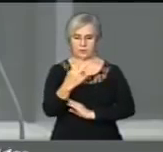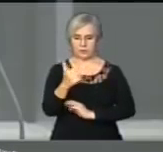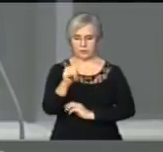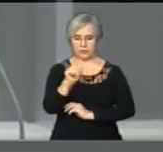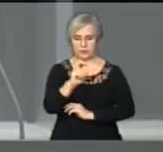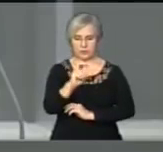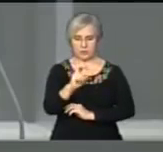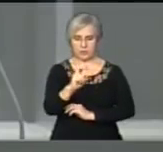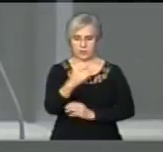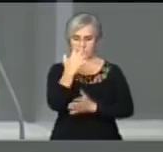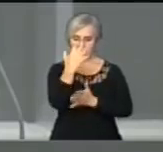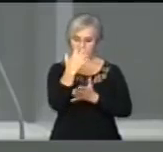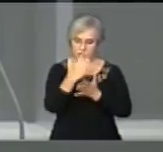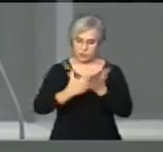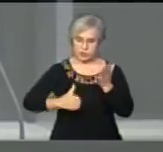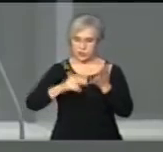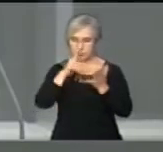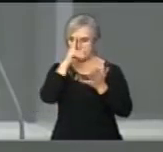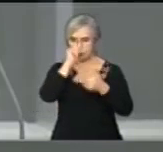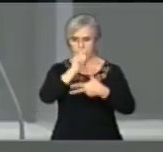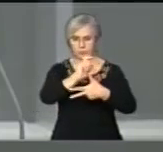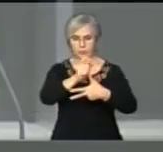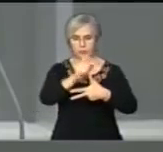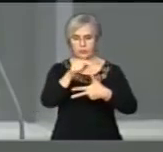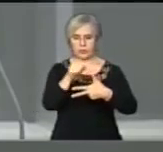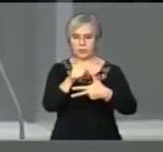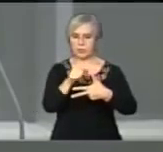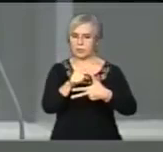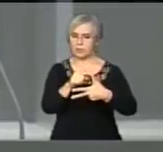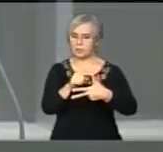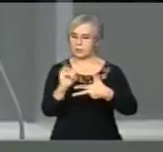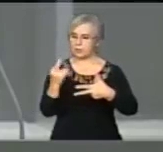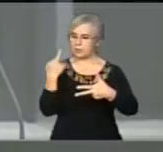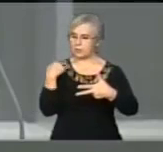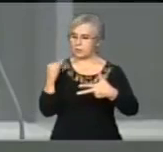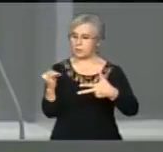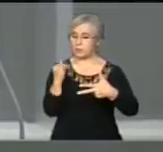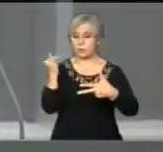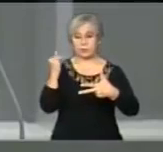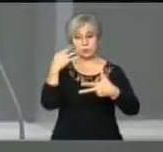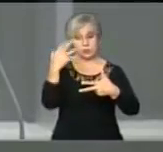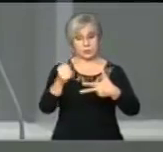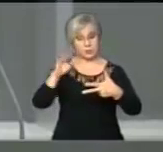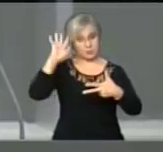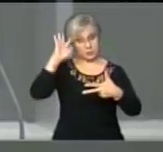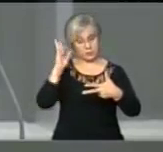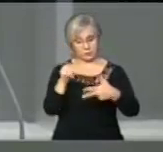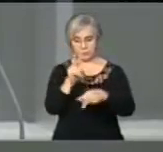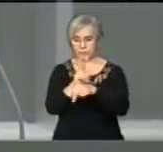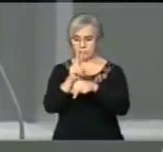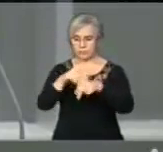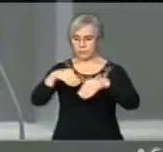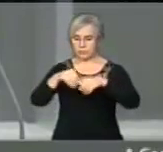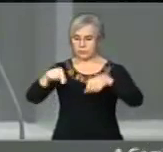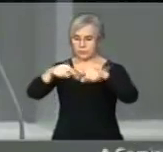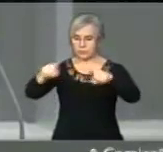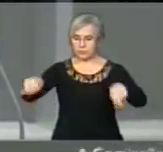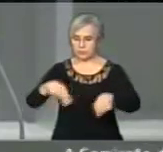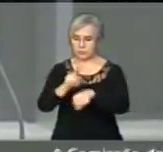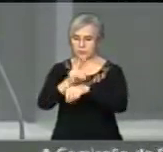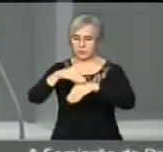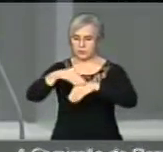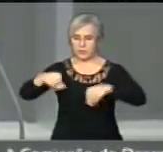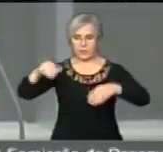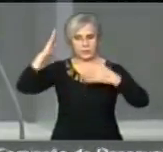retira do Poder Executivo um papel fundamental de reconhecimento, delimitação, demarcação das